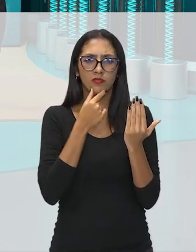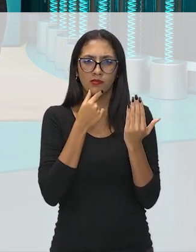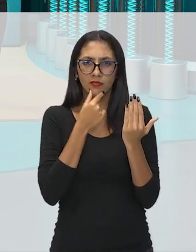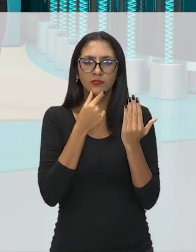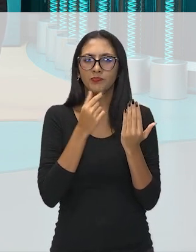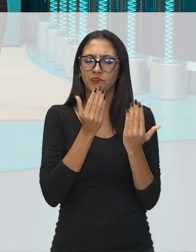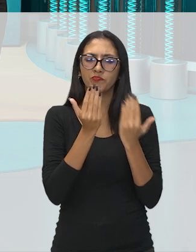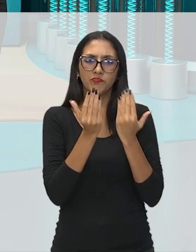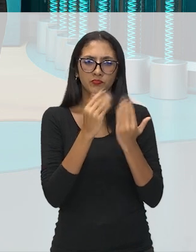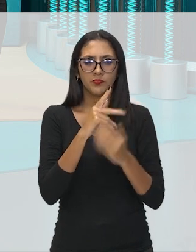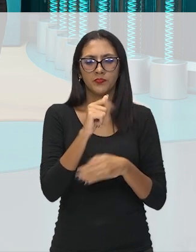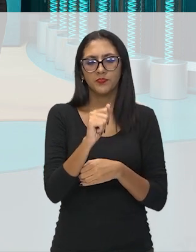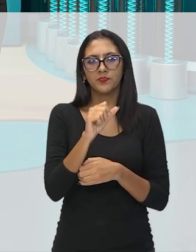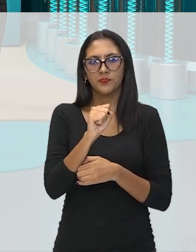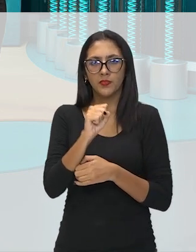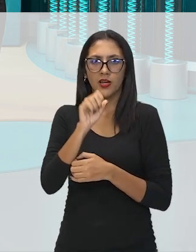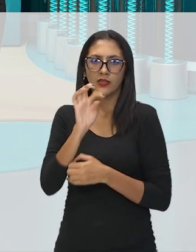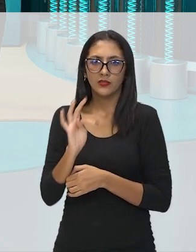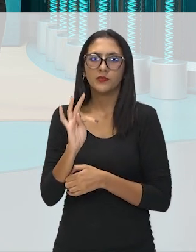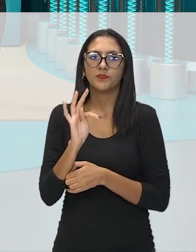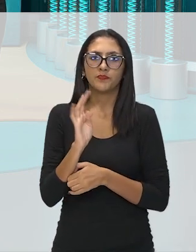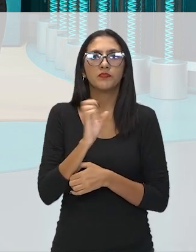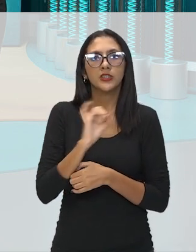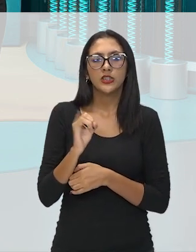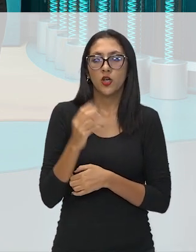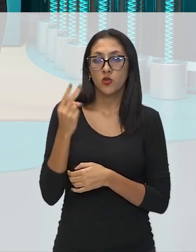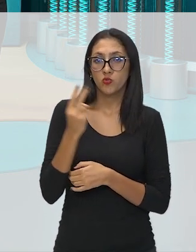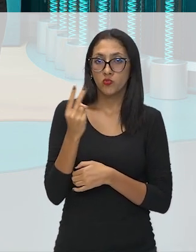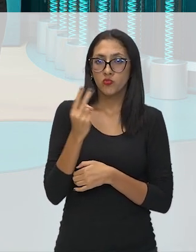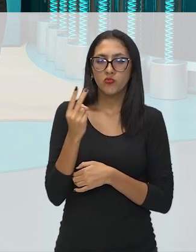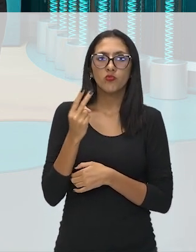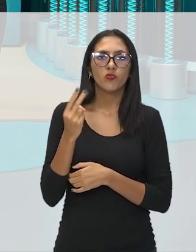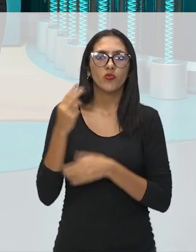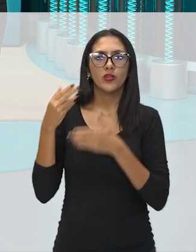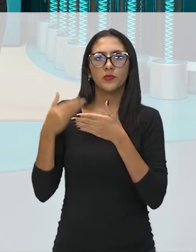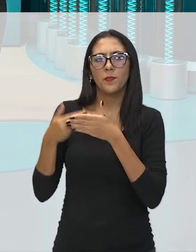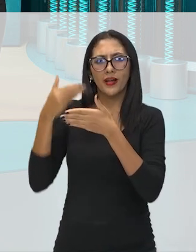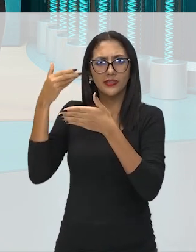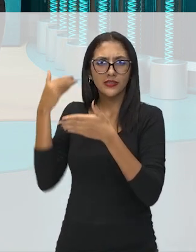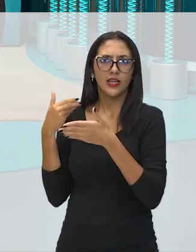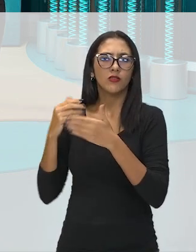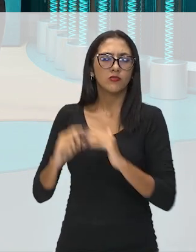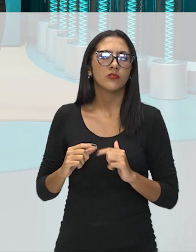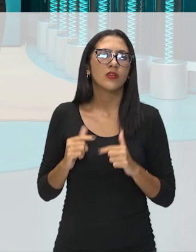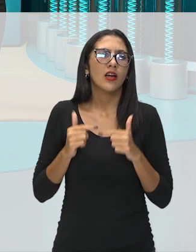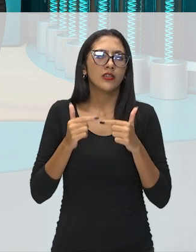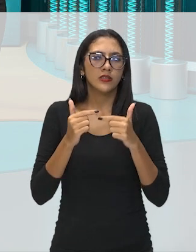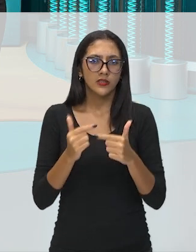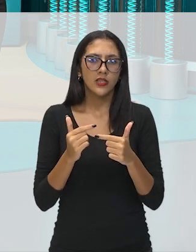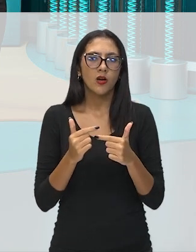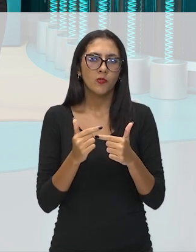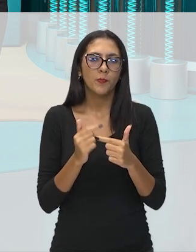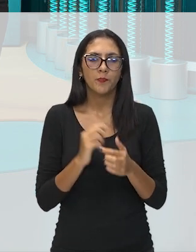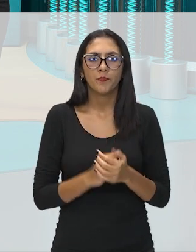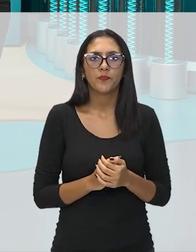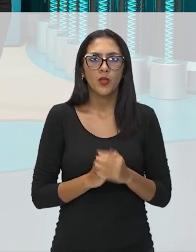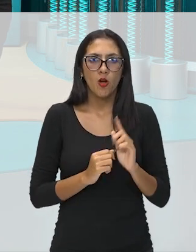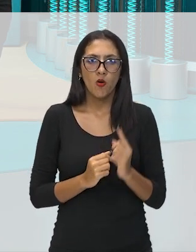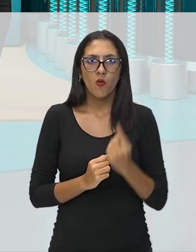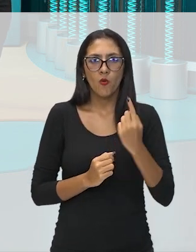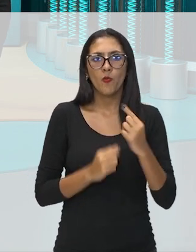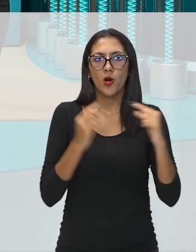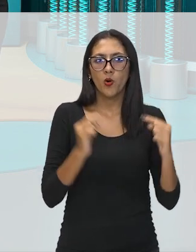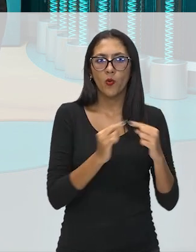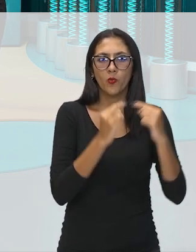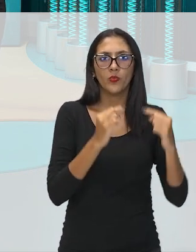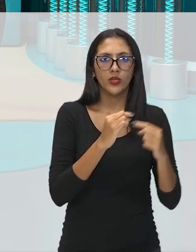tá bom? Então, quando nós temos duas ações no passado, uma no past continuous e a outra no simple past, nós vamos fazer o